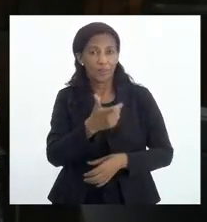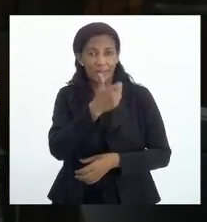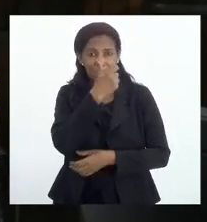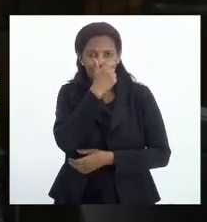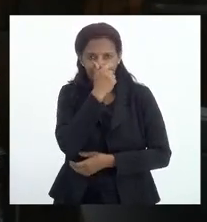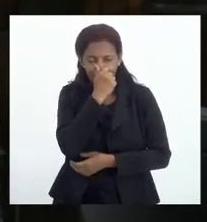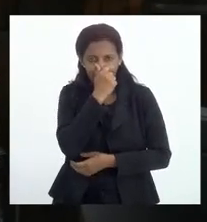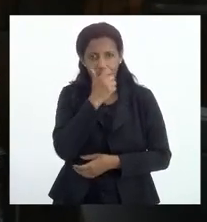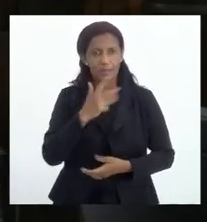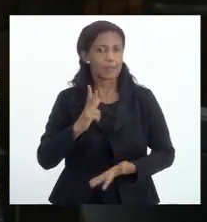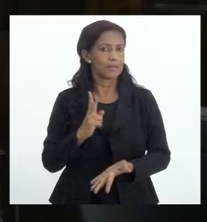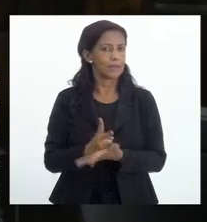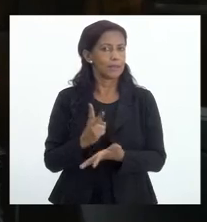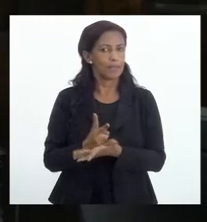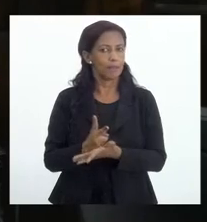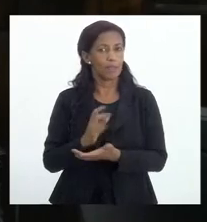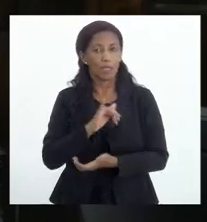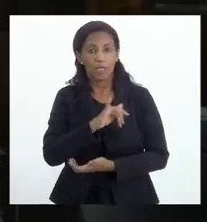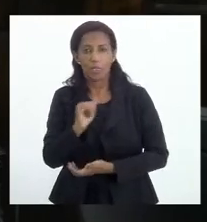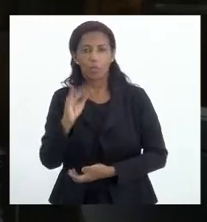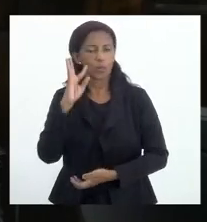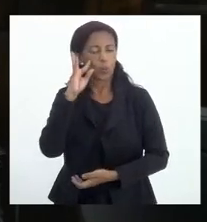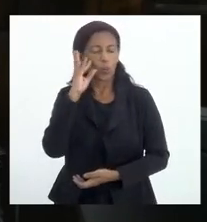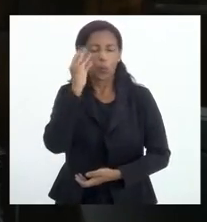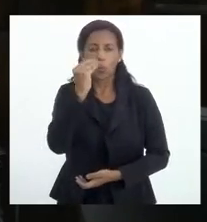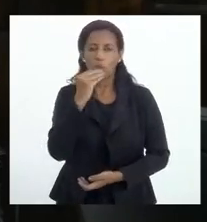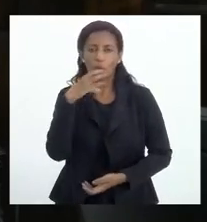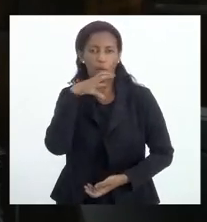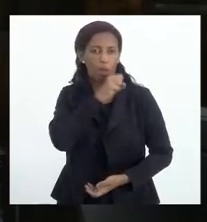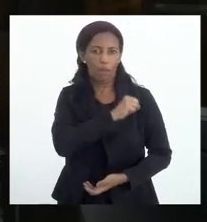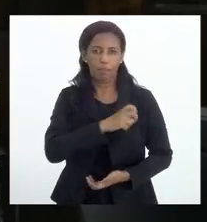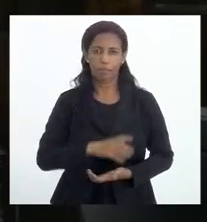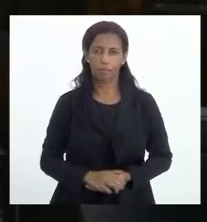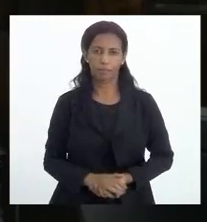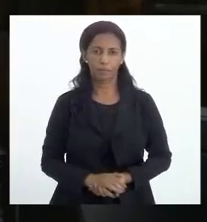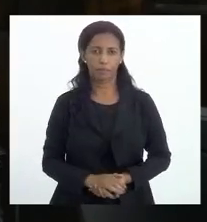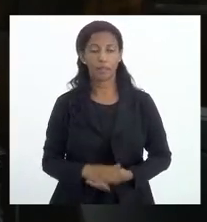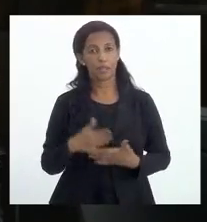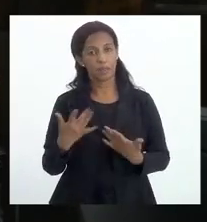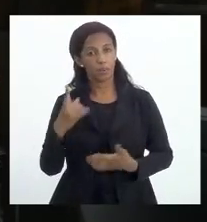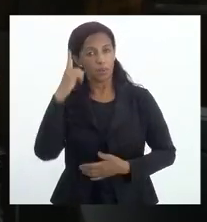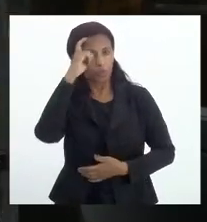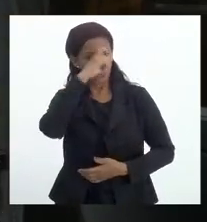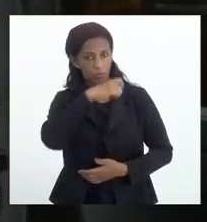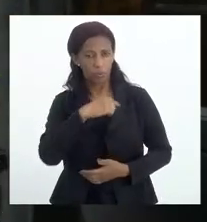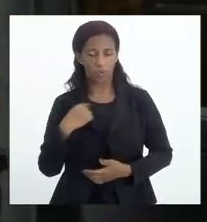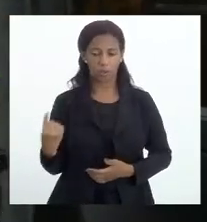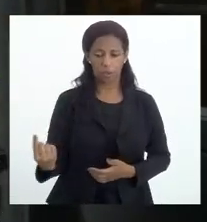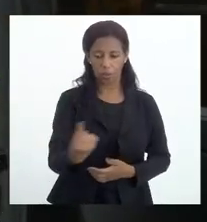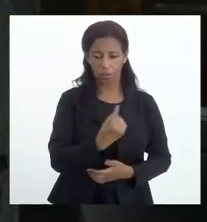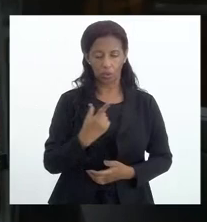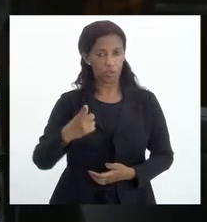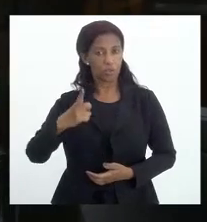pescoço. E isso não é uma coisa que a gente resolve de um dia para o outro. Então, a dificuldade que nós estamos tendo